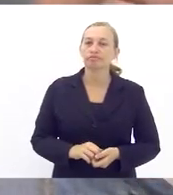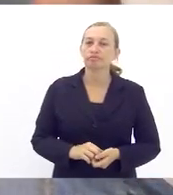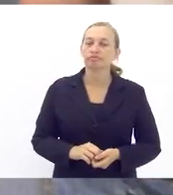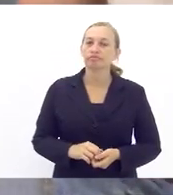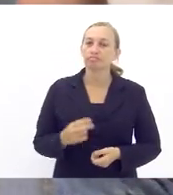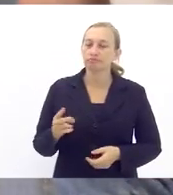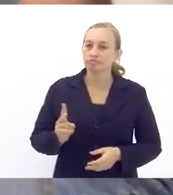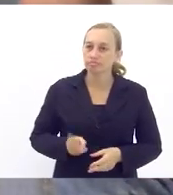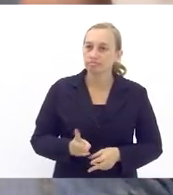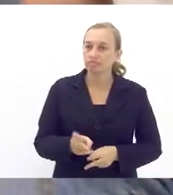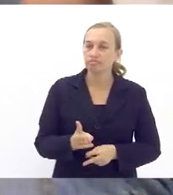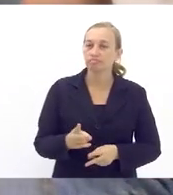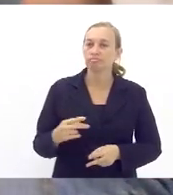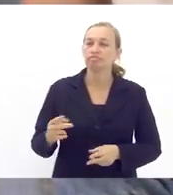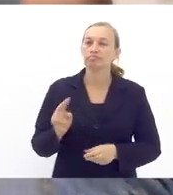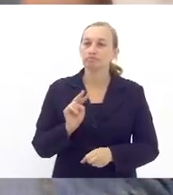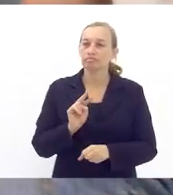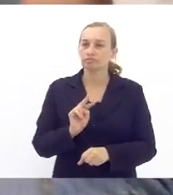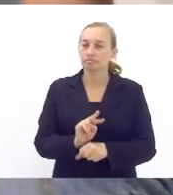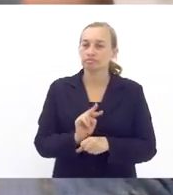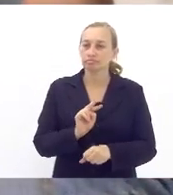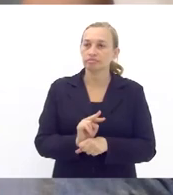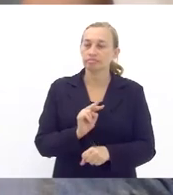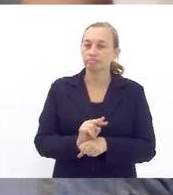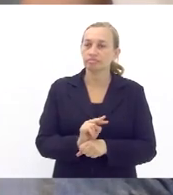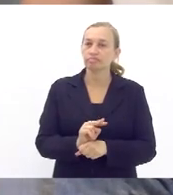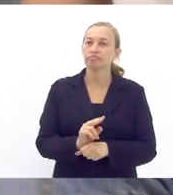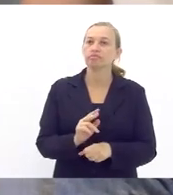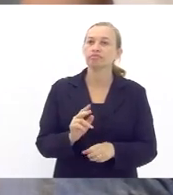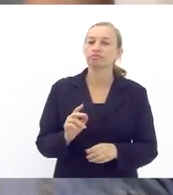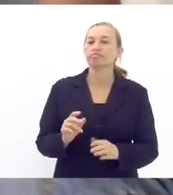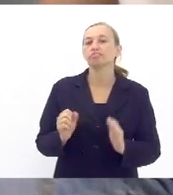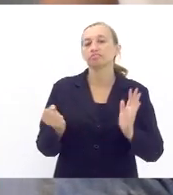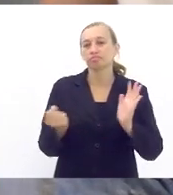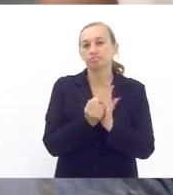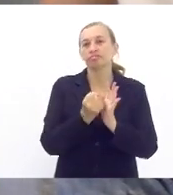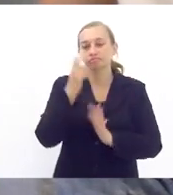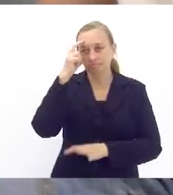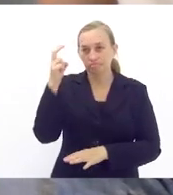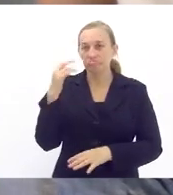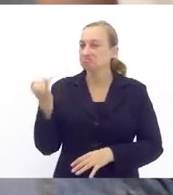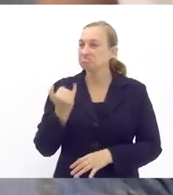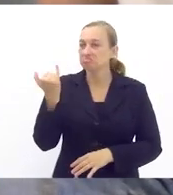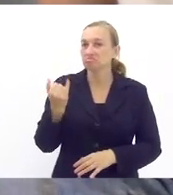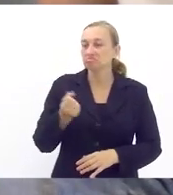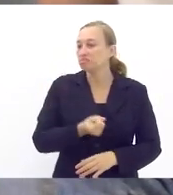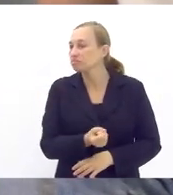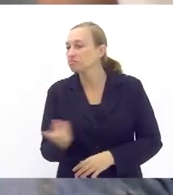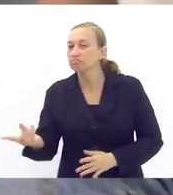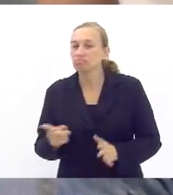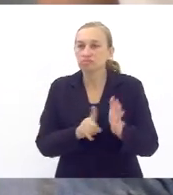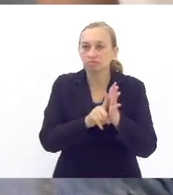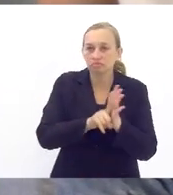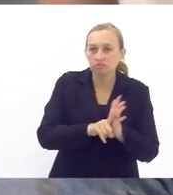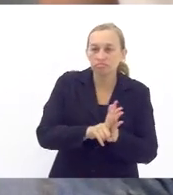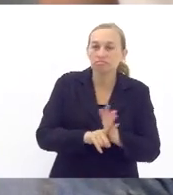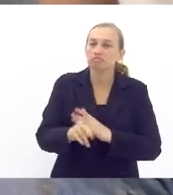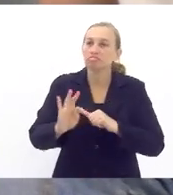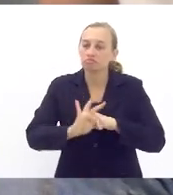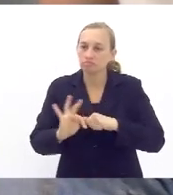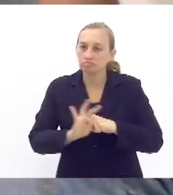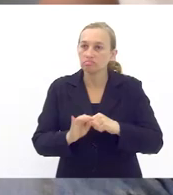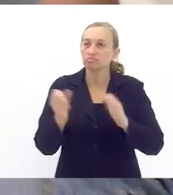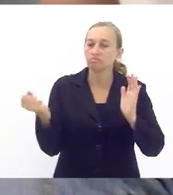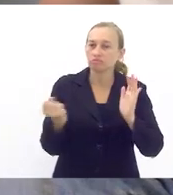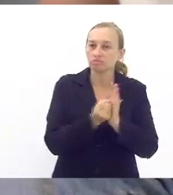preservação na educação é o que garante a efetiva preservação do patrimônio cultural Não importa quantas vistorias um técnico de